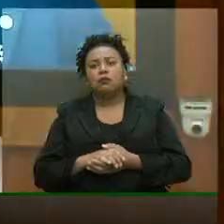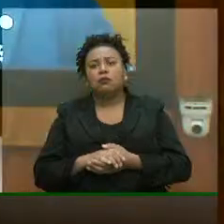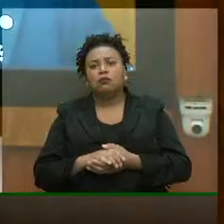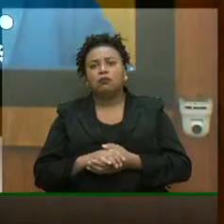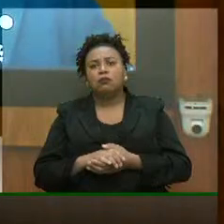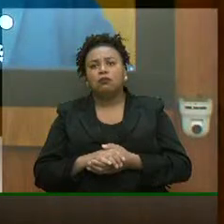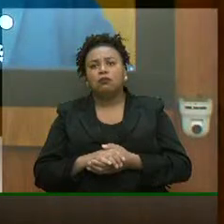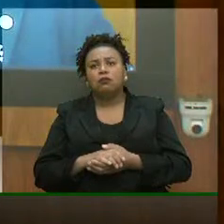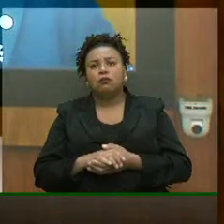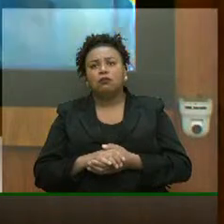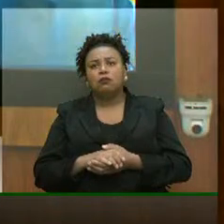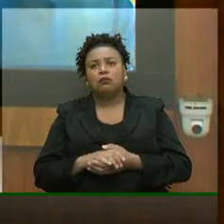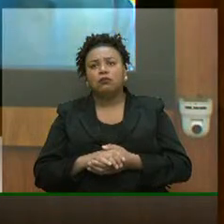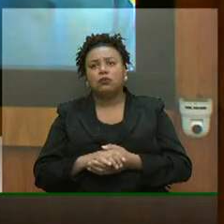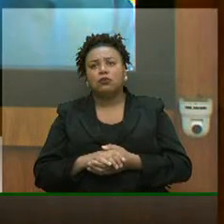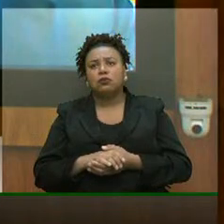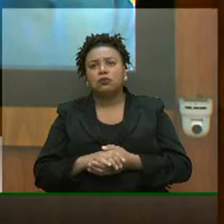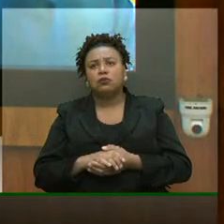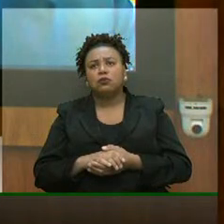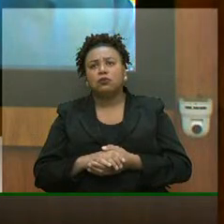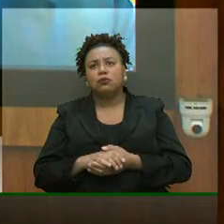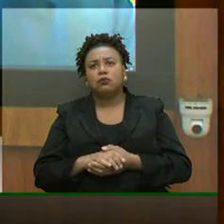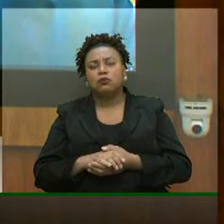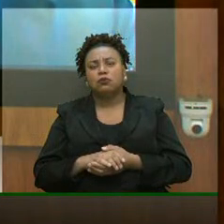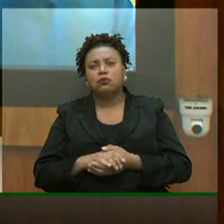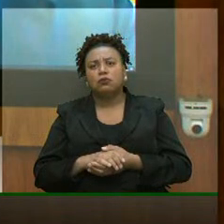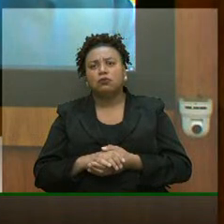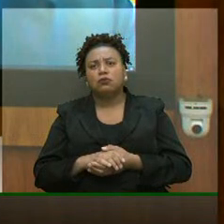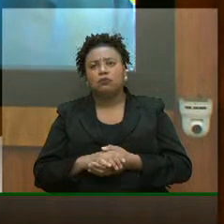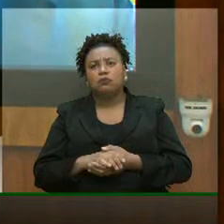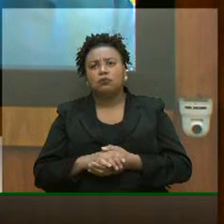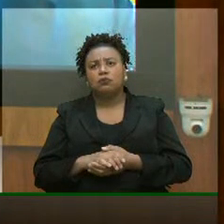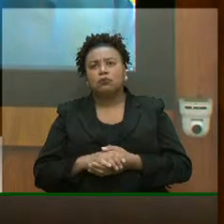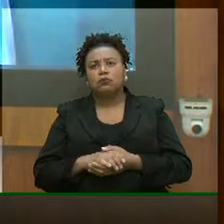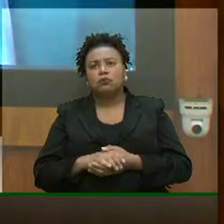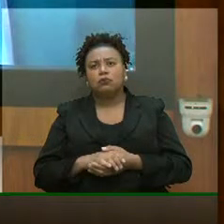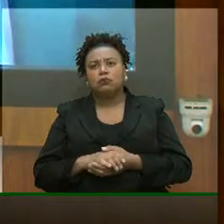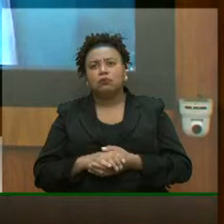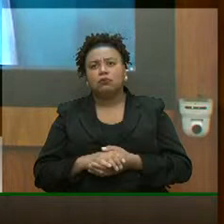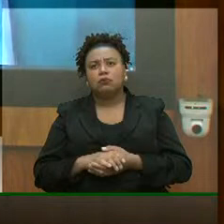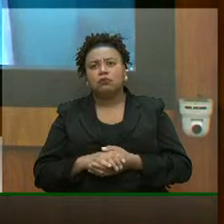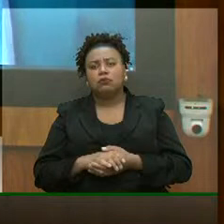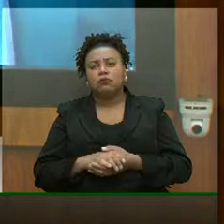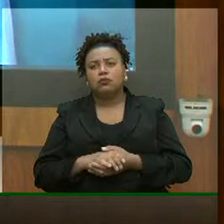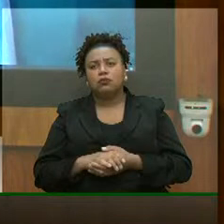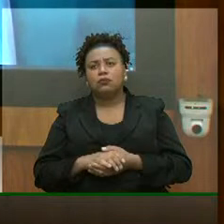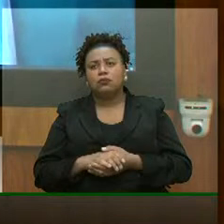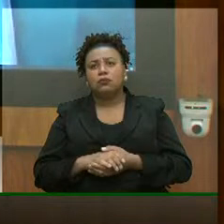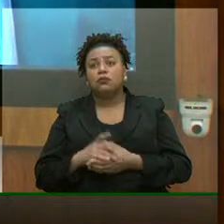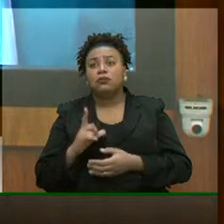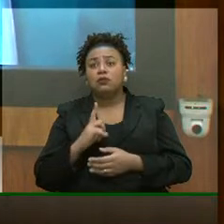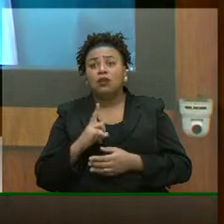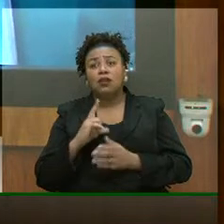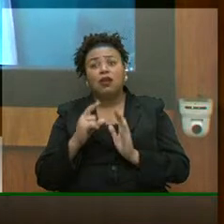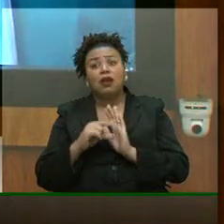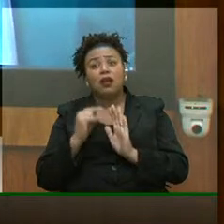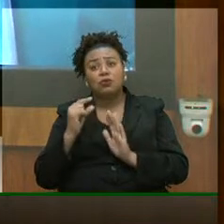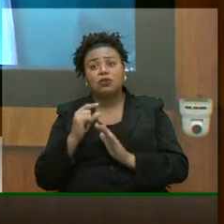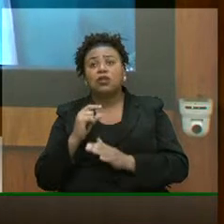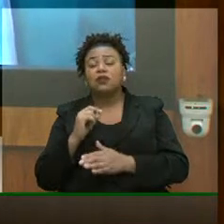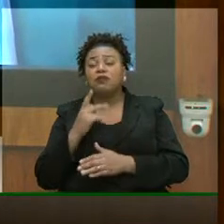própria Secretaria de Educação diz que tem a cláusula, que na cláusula o Estado iria pagar. A PGE,